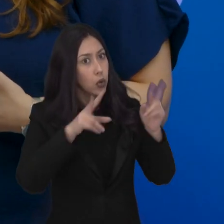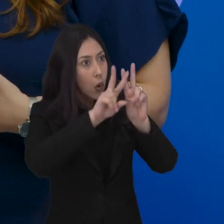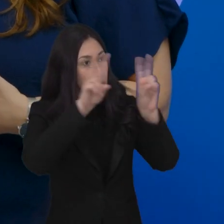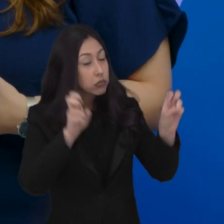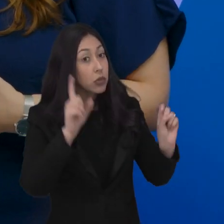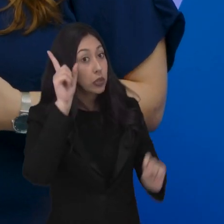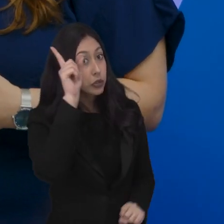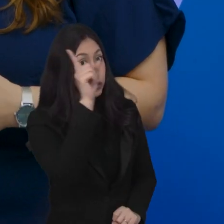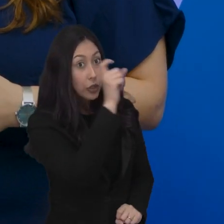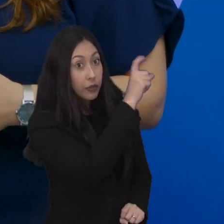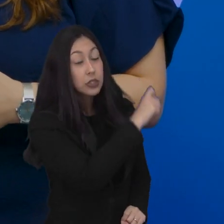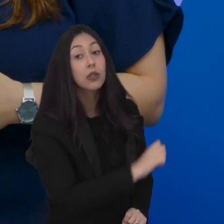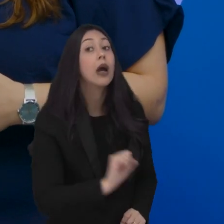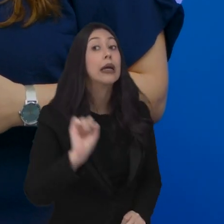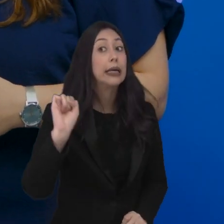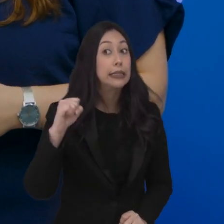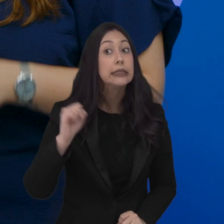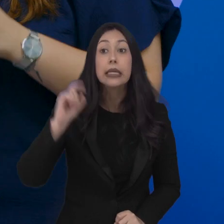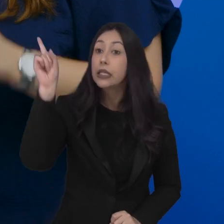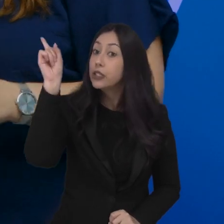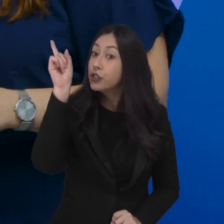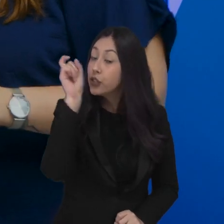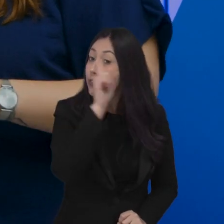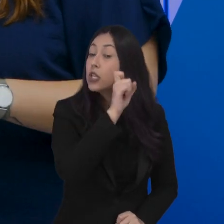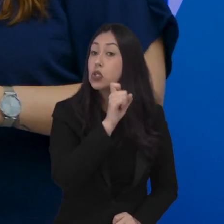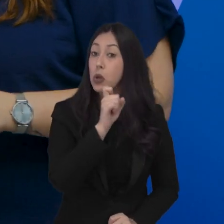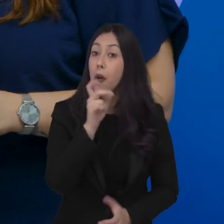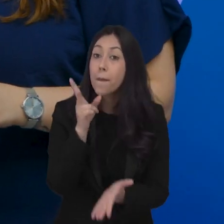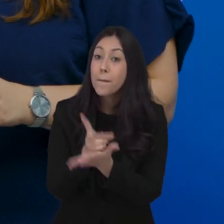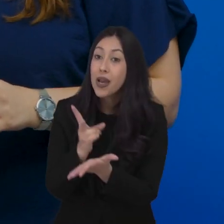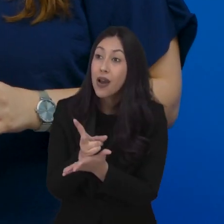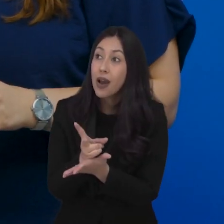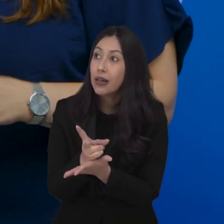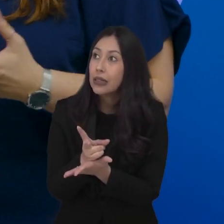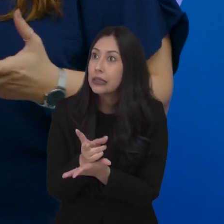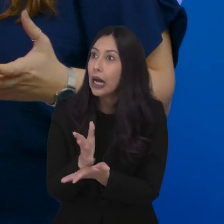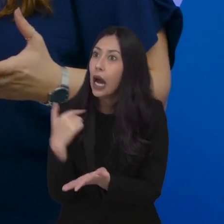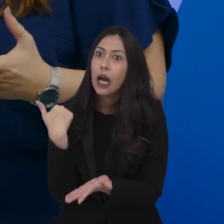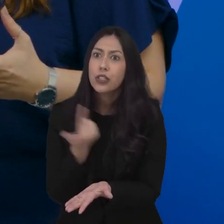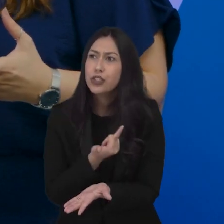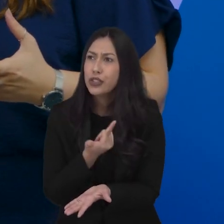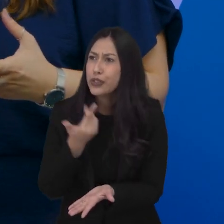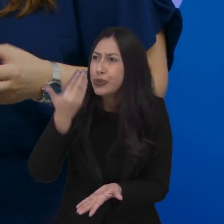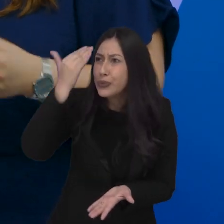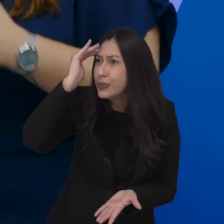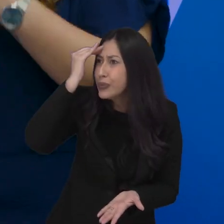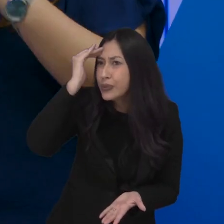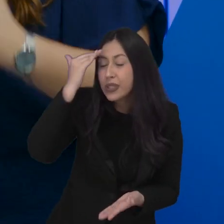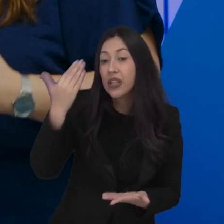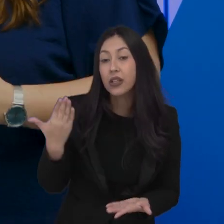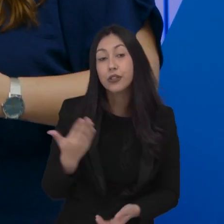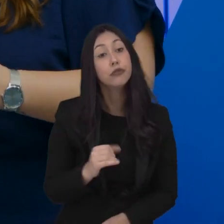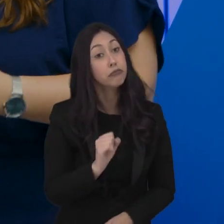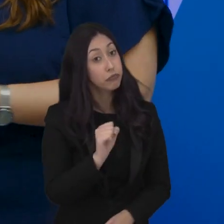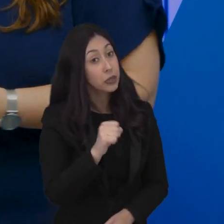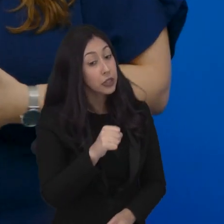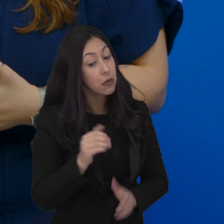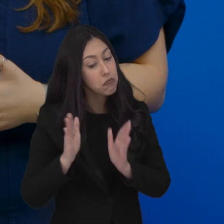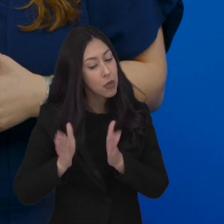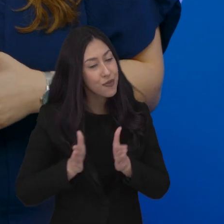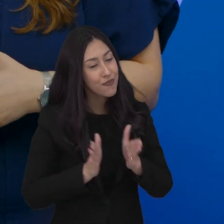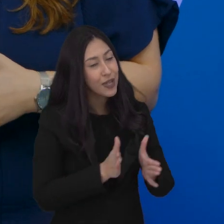o assunto de hoje é bem complexo, né? É bem complexo, é uma estrutura que até para a gente leigo, às vezes é meio difícil de entender,